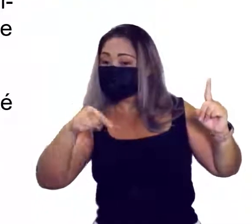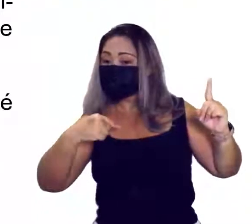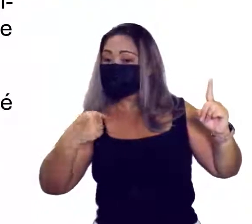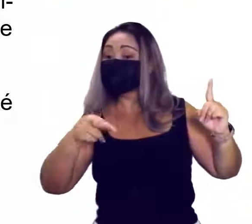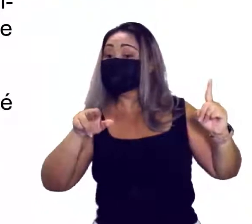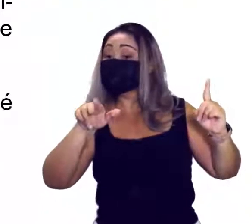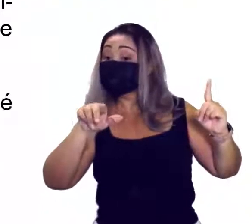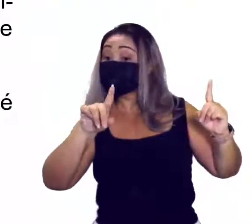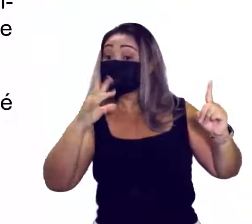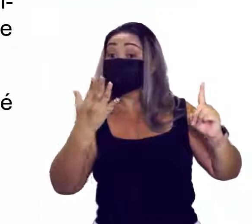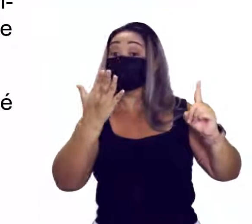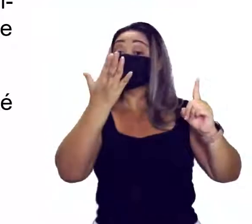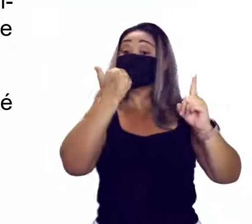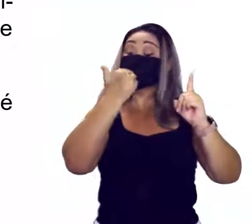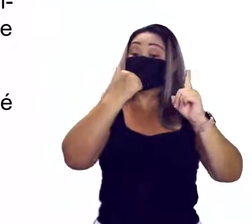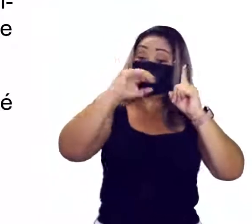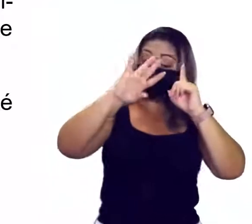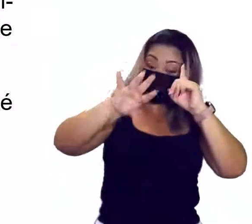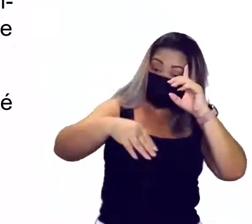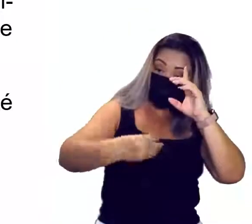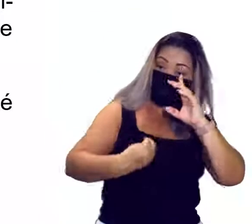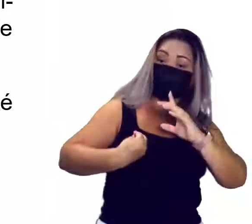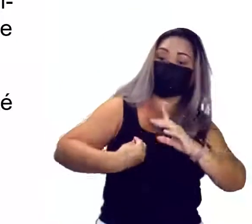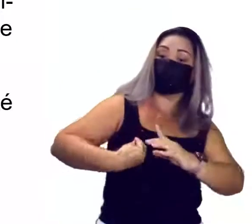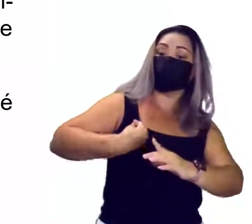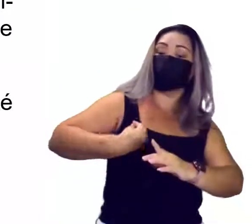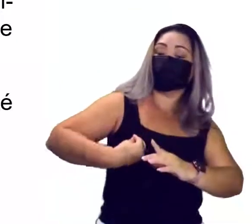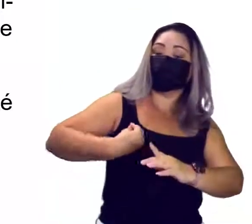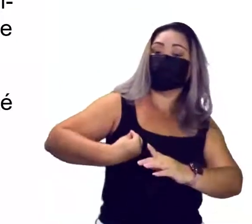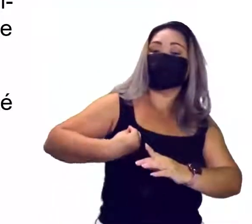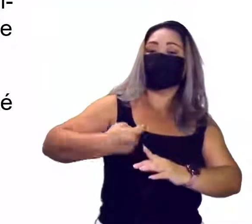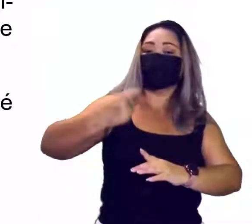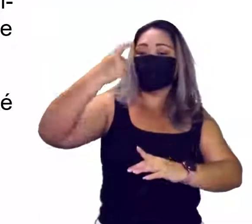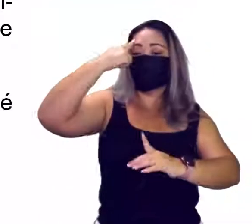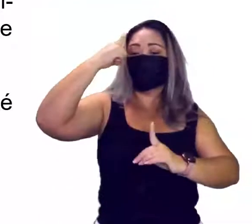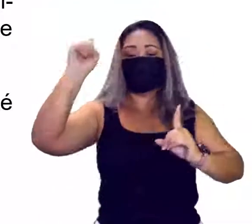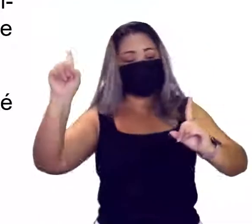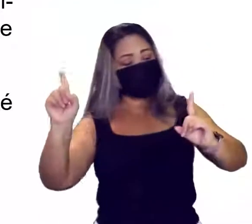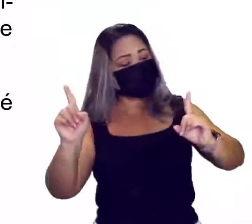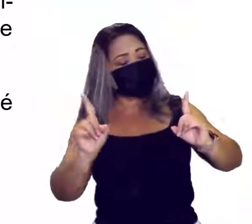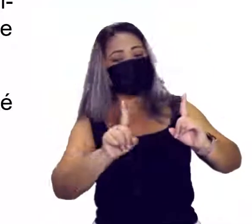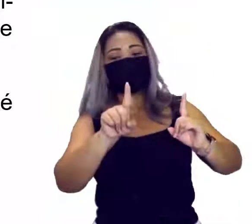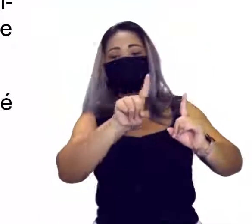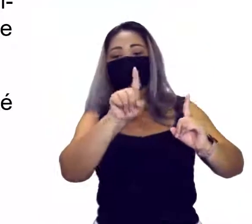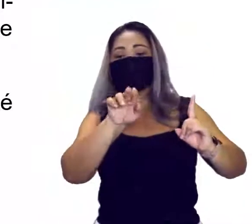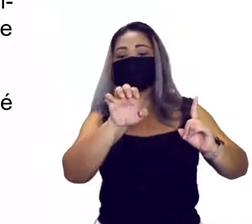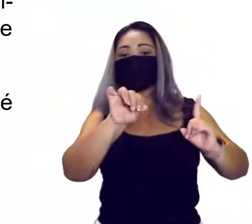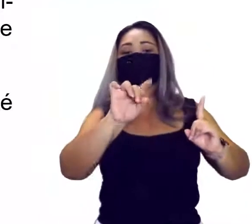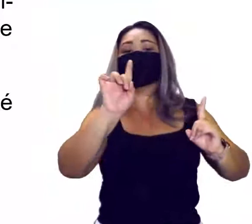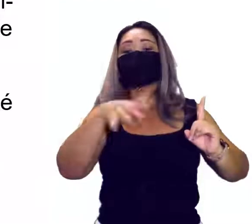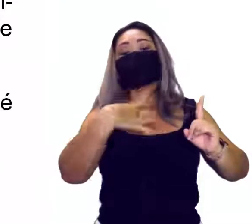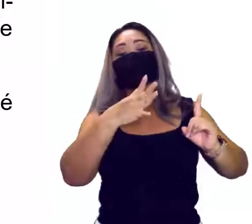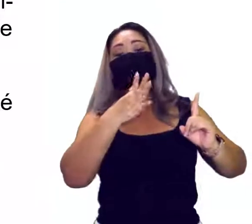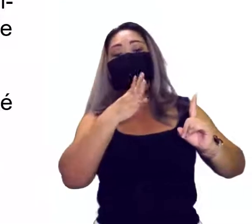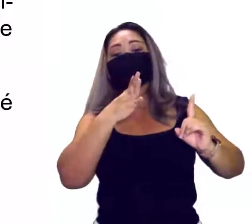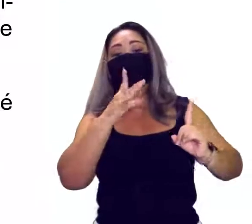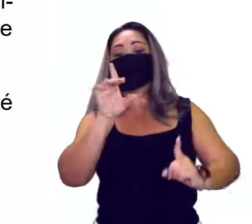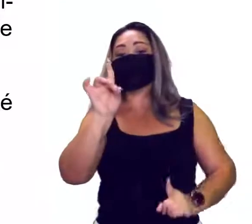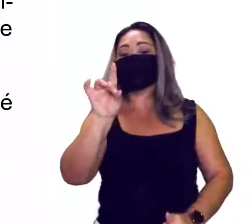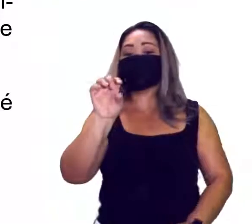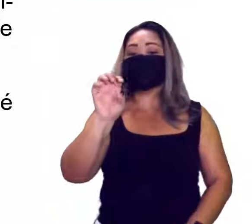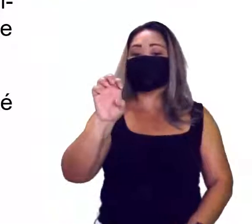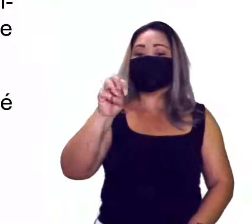vida. Então, ele articulou essa ideia para lutar contra o pai Zeus. Assim, ele conheceu Deméter,